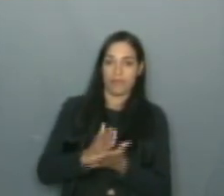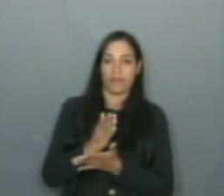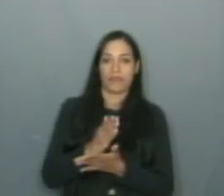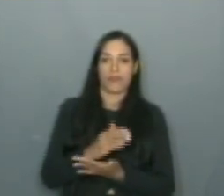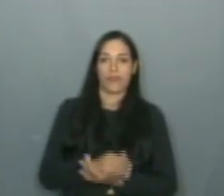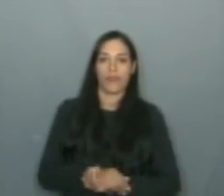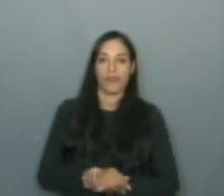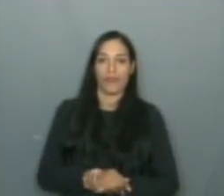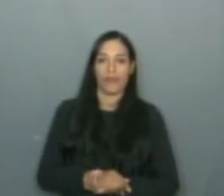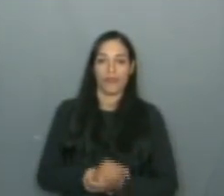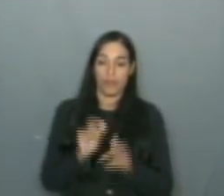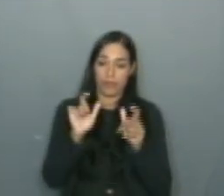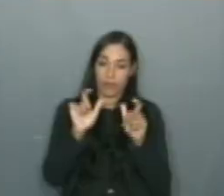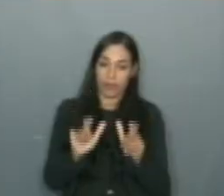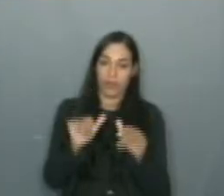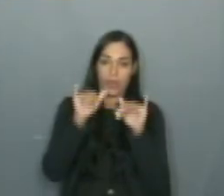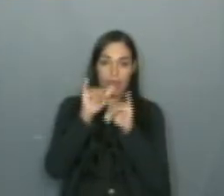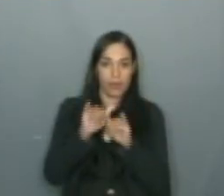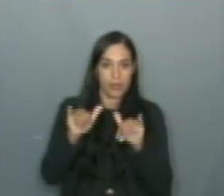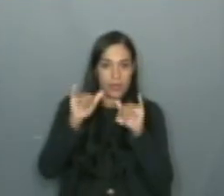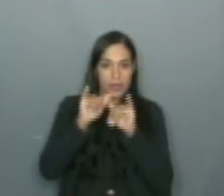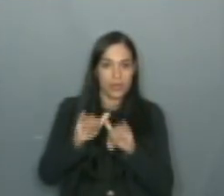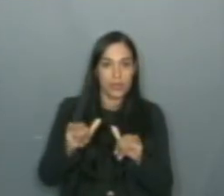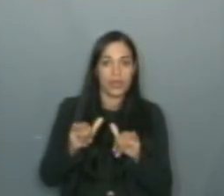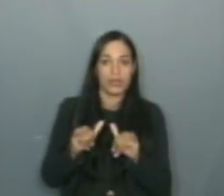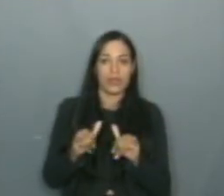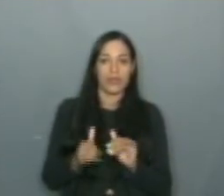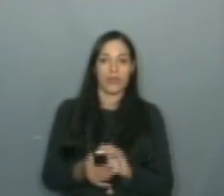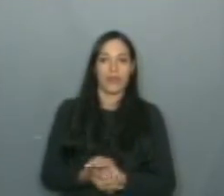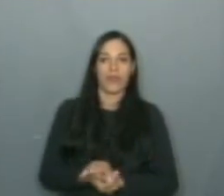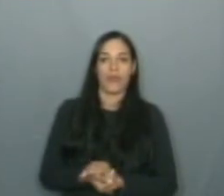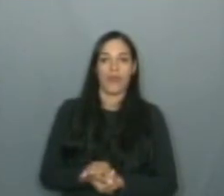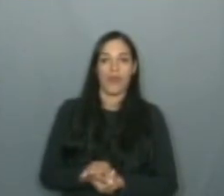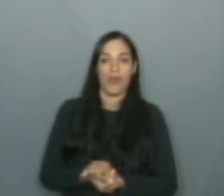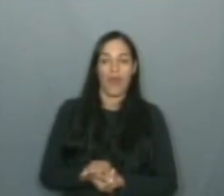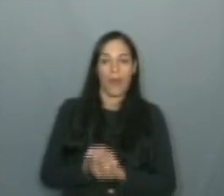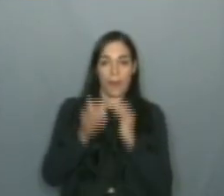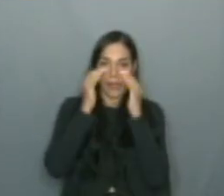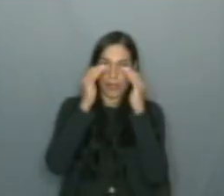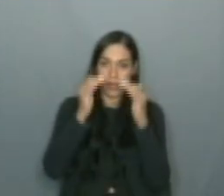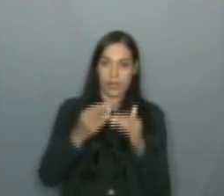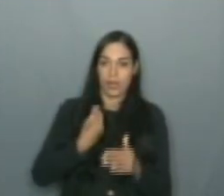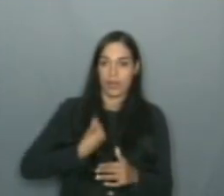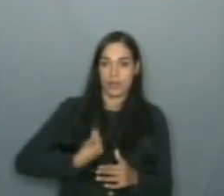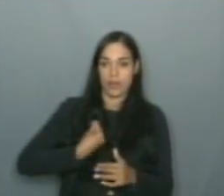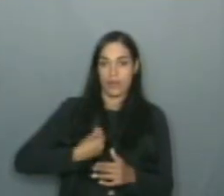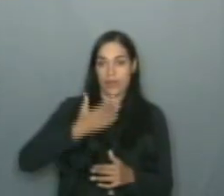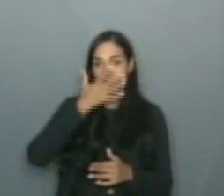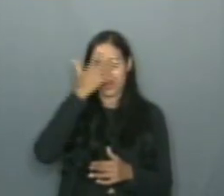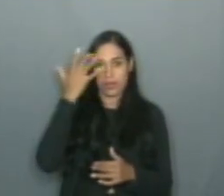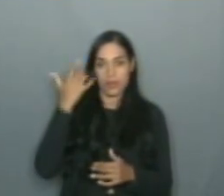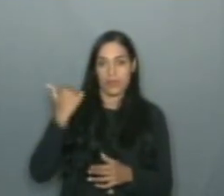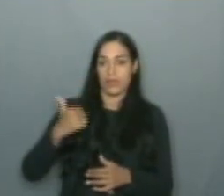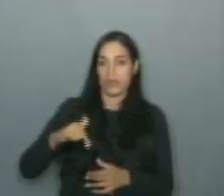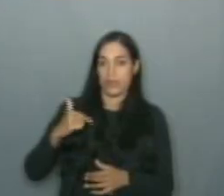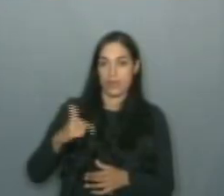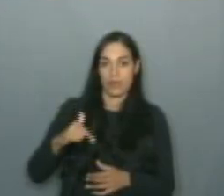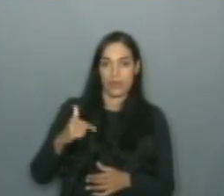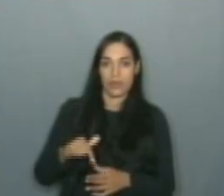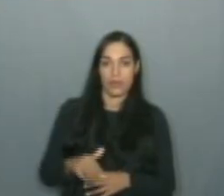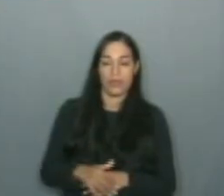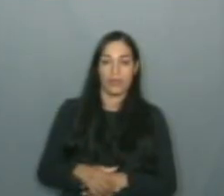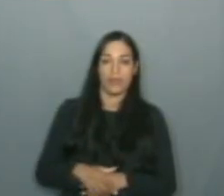espaço. Há espaço para publicidade, para propaganda, mas para levar dignidade para a vida das pessoas, não tem